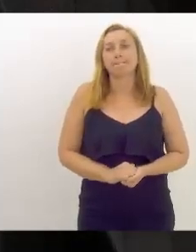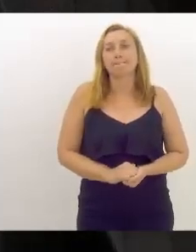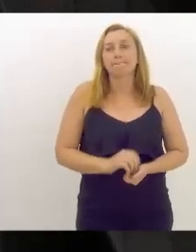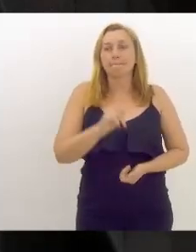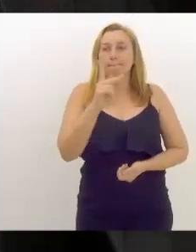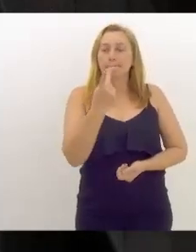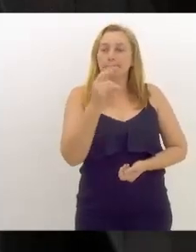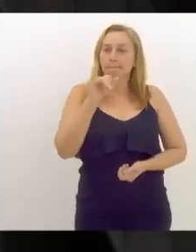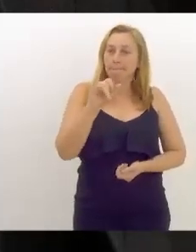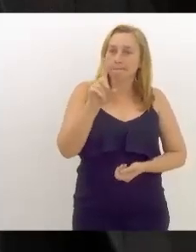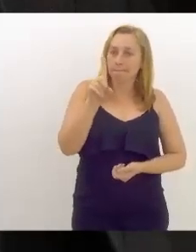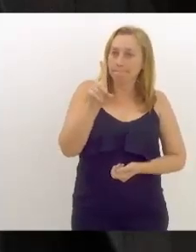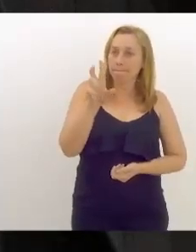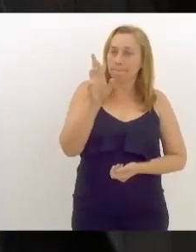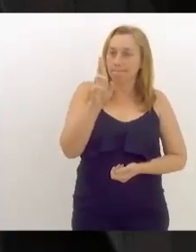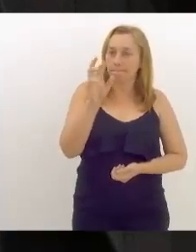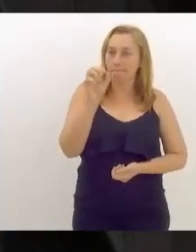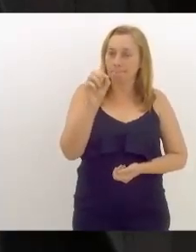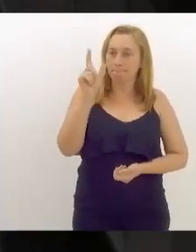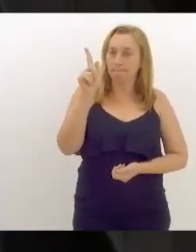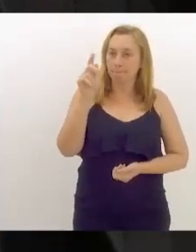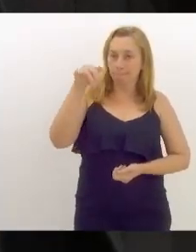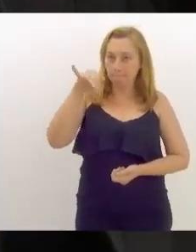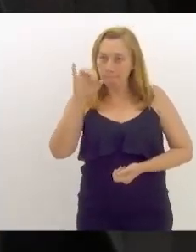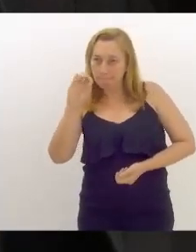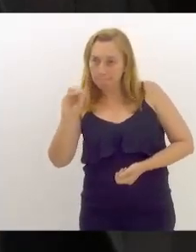Hidrogênio é combustível. Né?